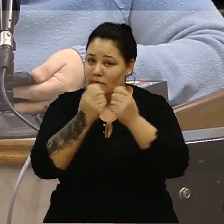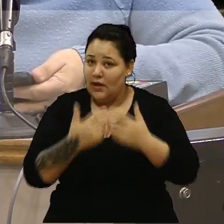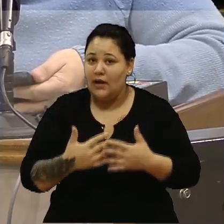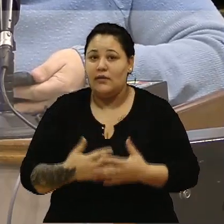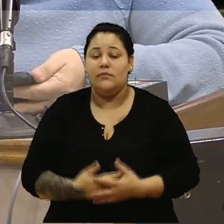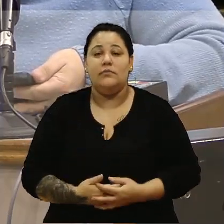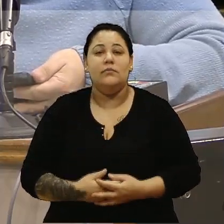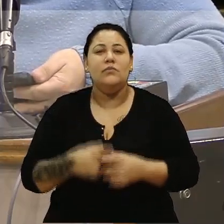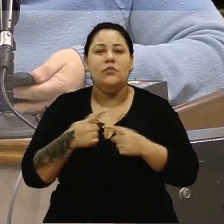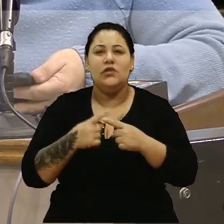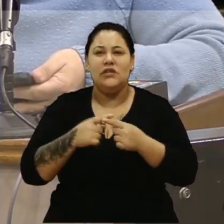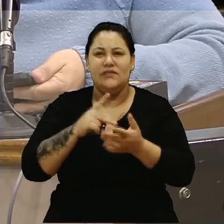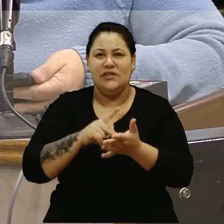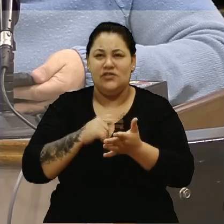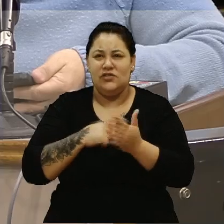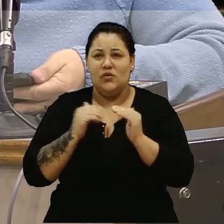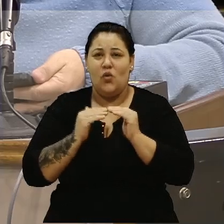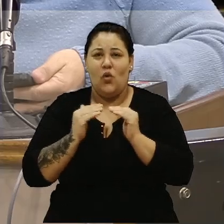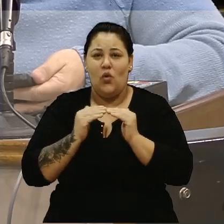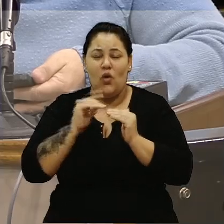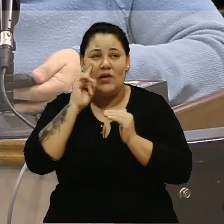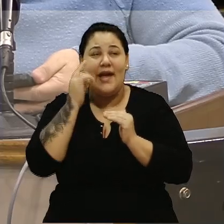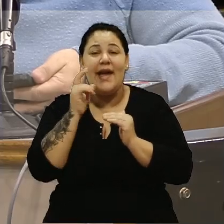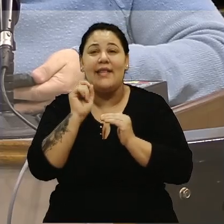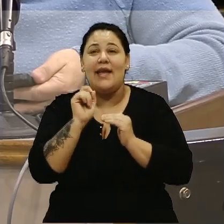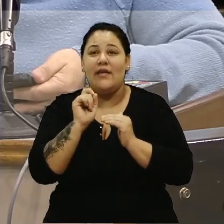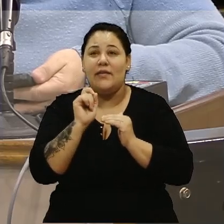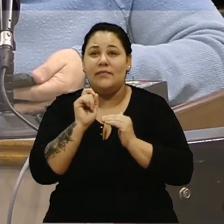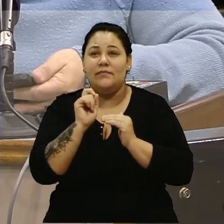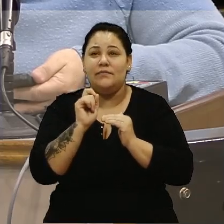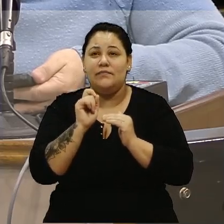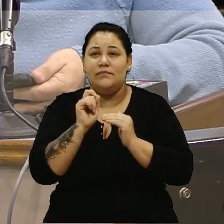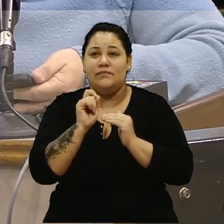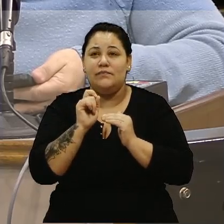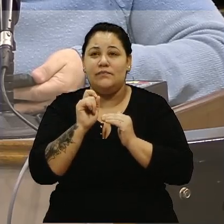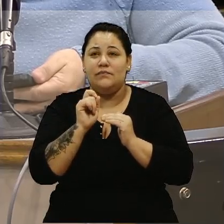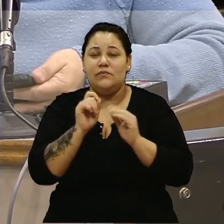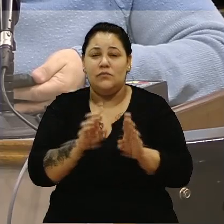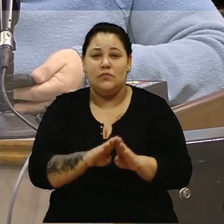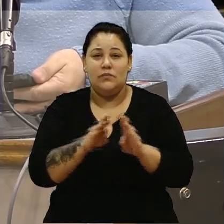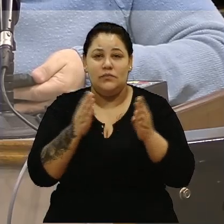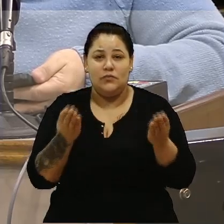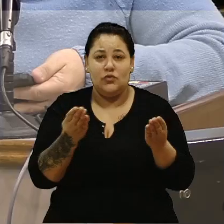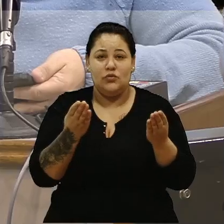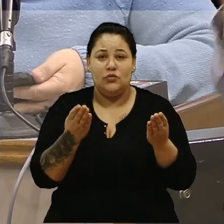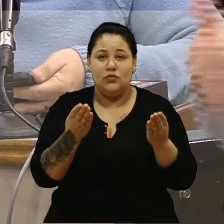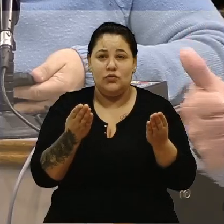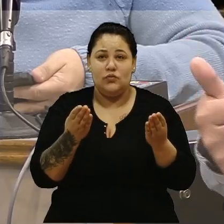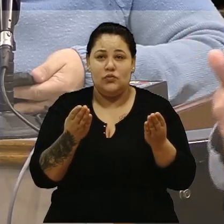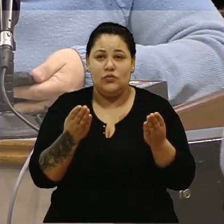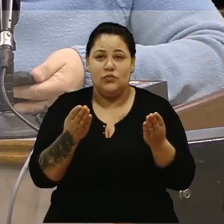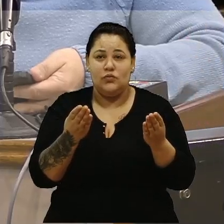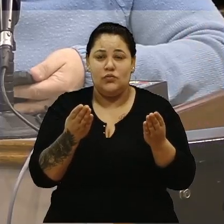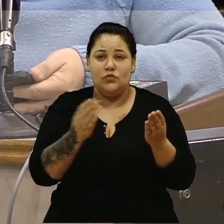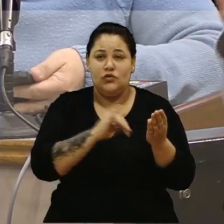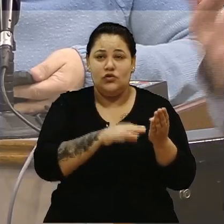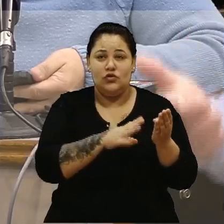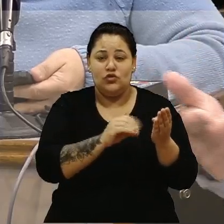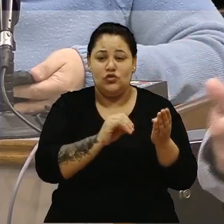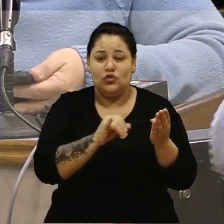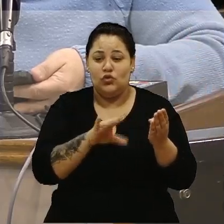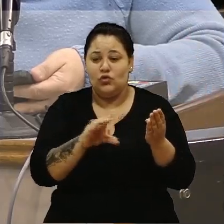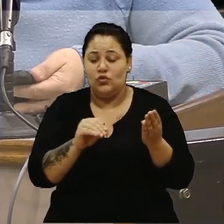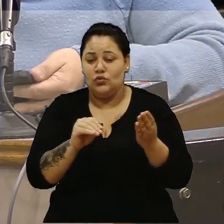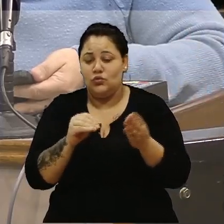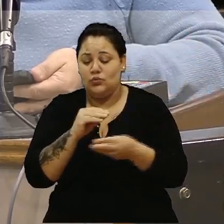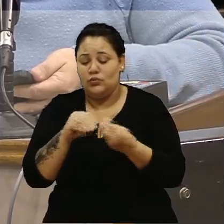porque, pessoal, eu compactuo da seguinte ideia: é bíblico que o joio ia estar entre o trigo, seja na política, seja nas